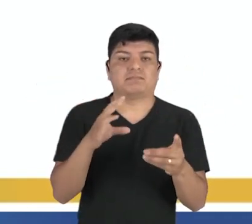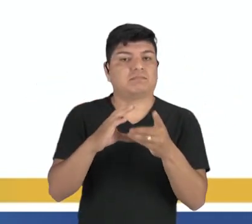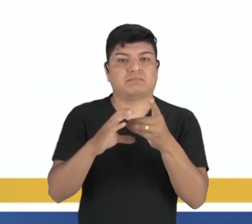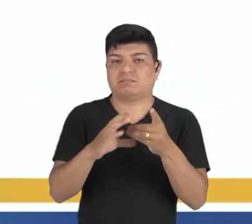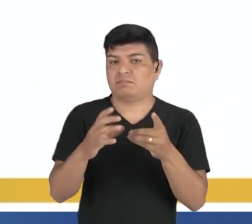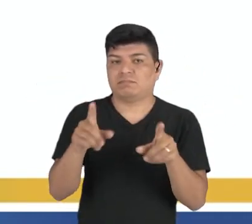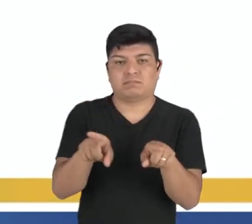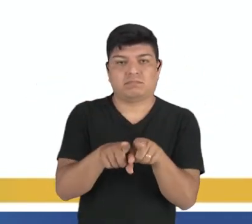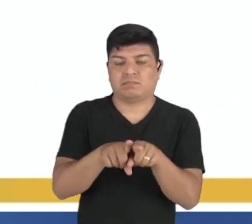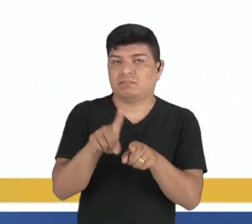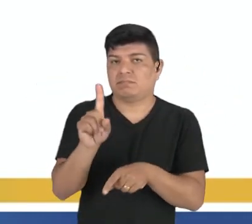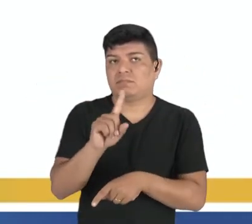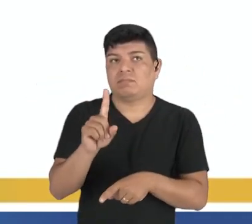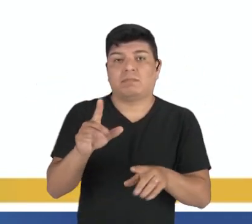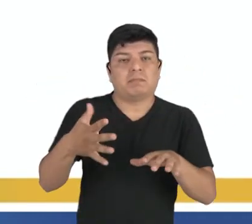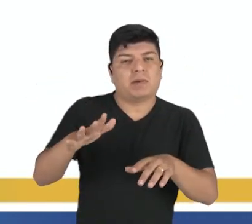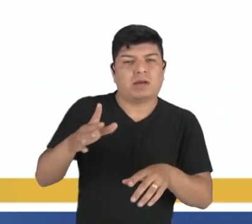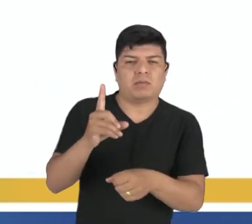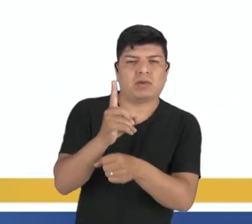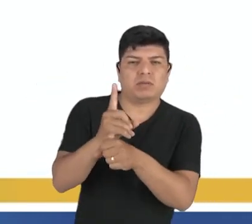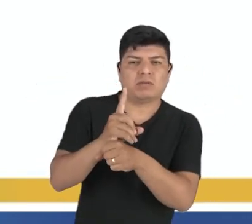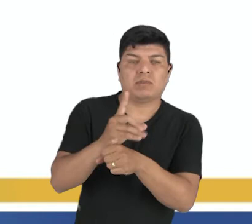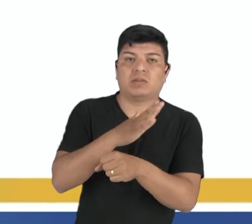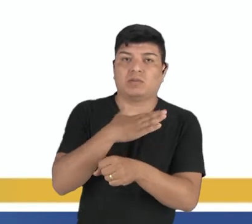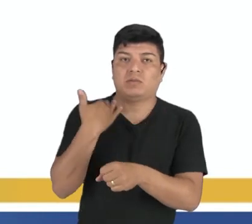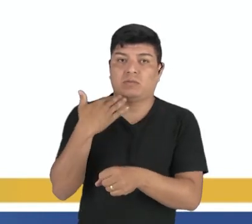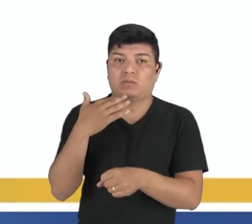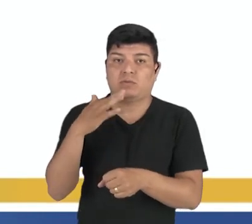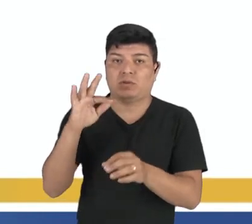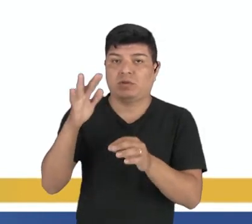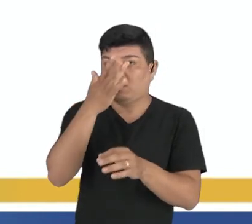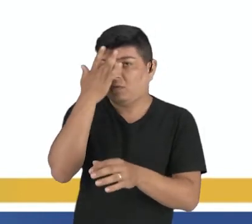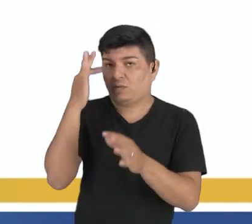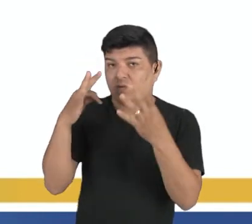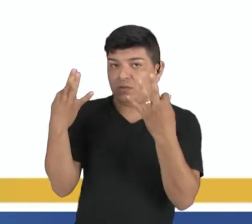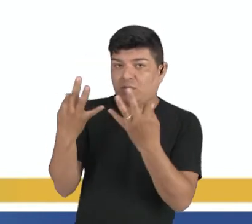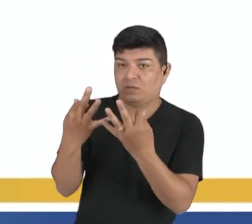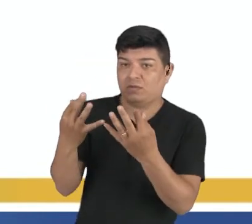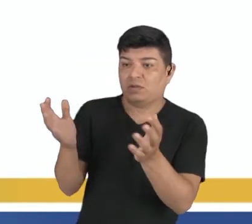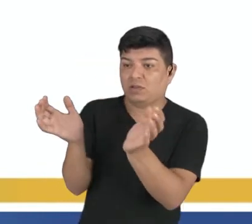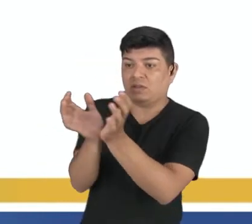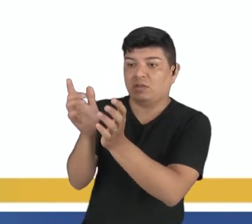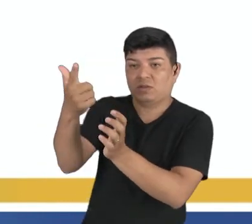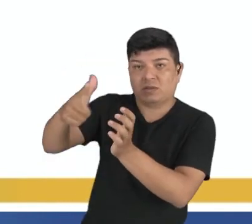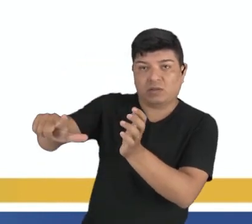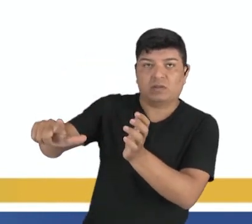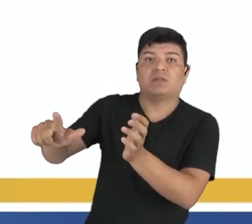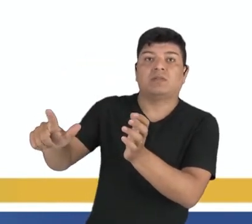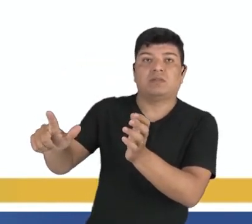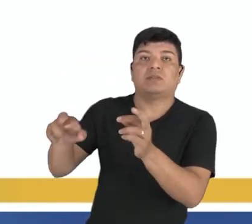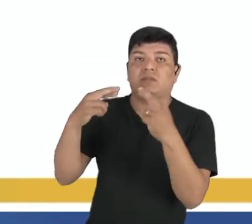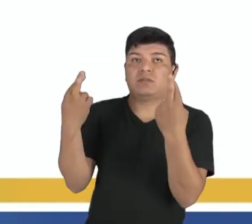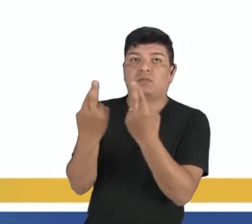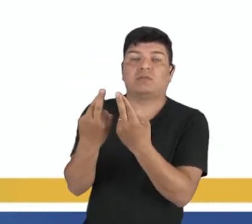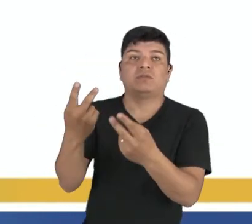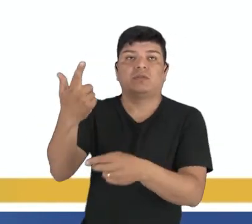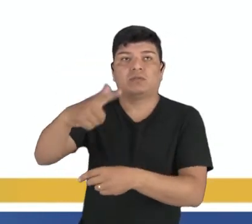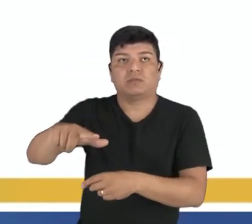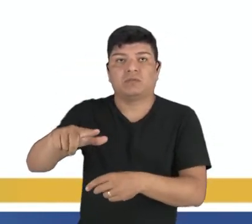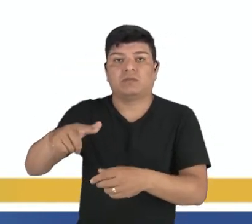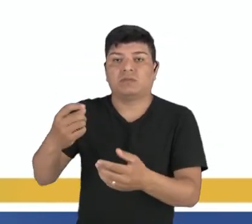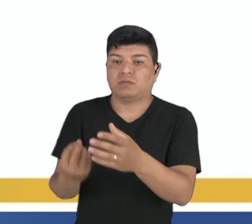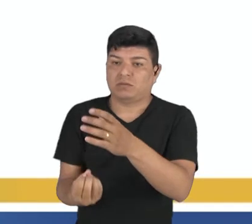rituais. Quando dá aproximadamente um ano da morte daqueles entes queridos, eles se reúnem e realizam essa dança. É como se